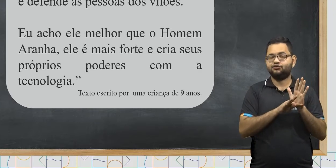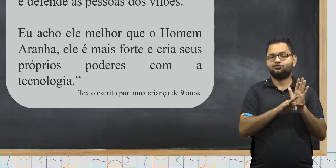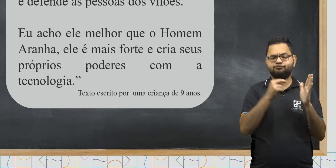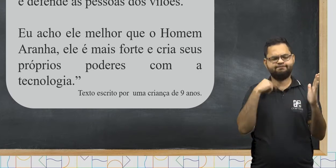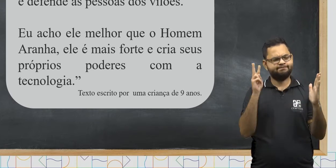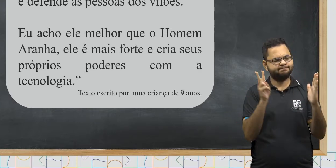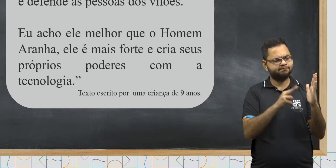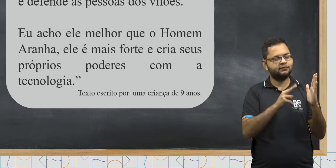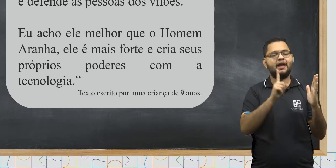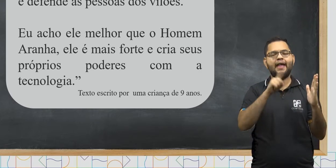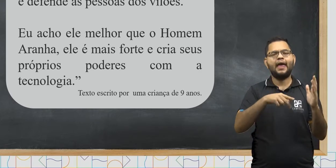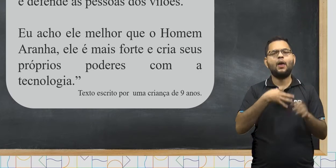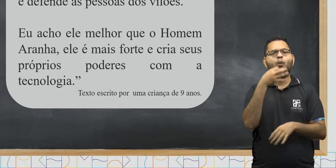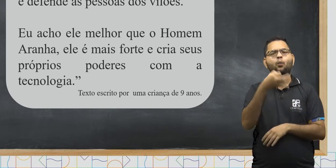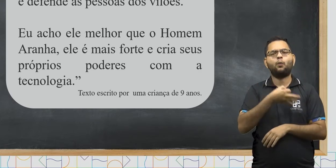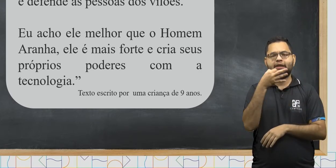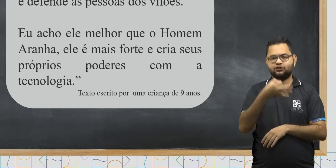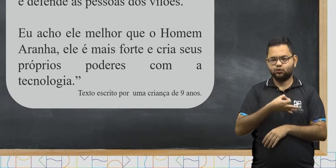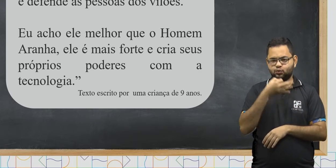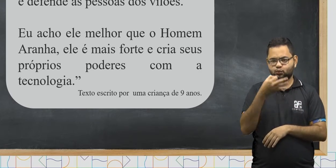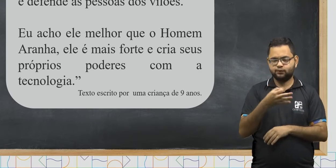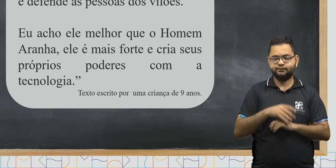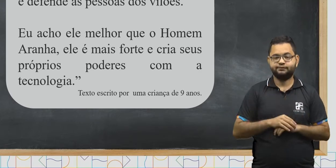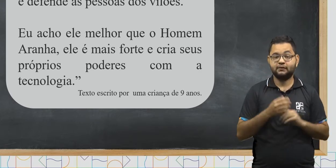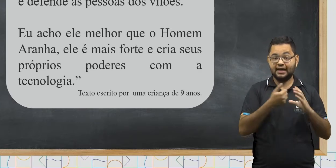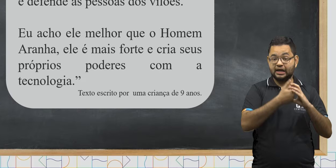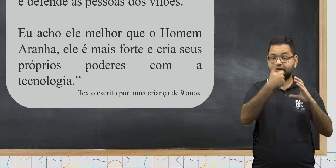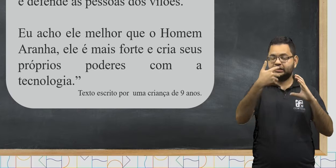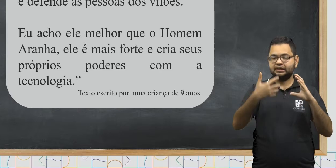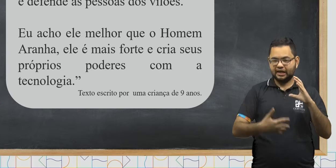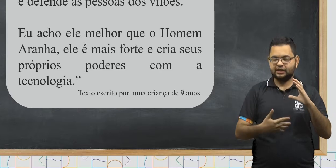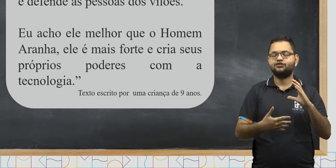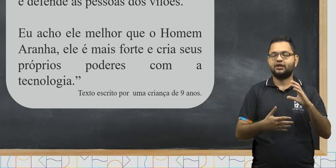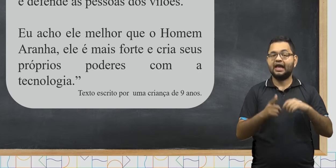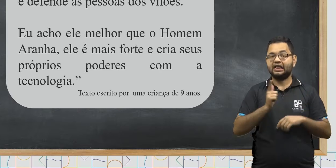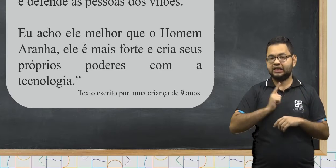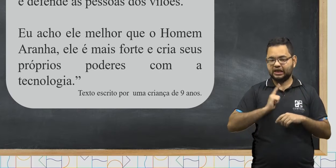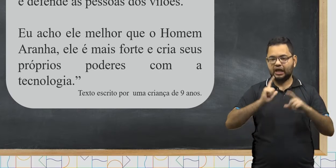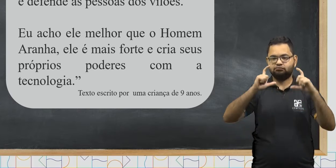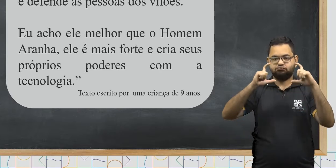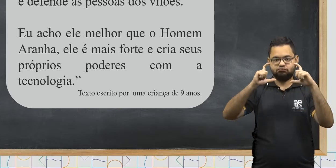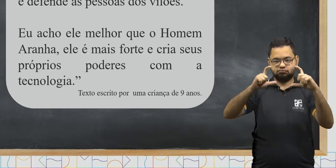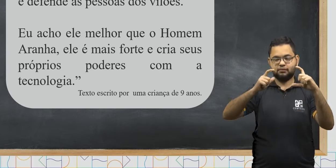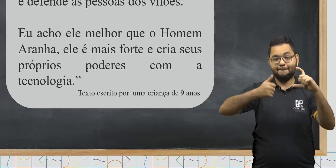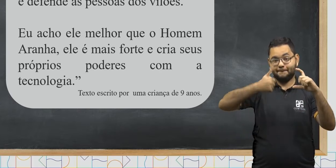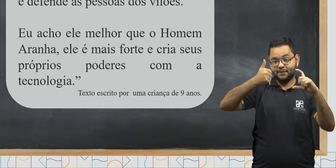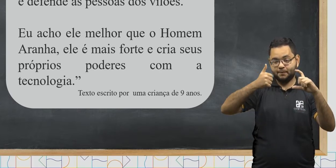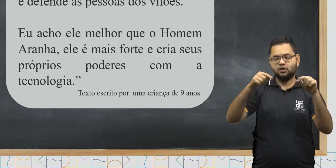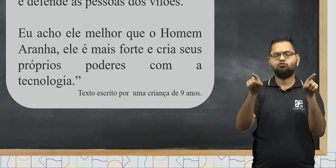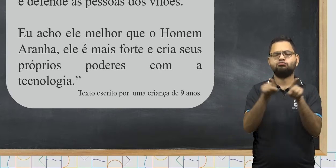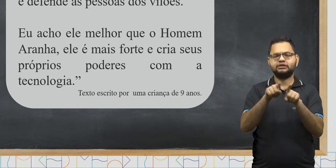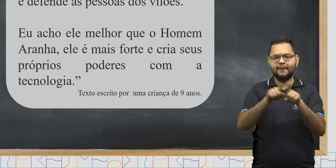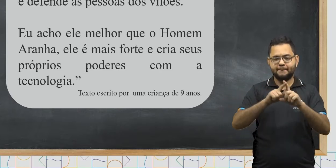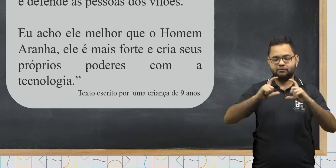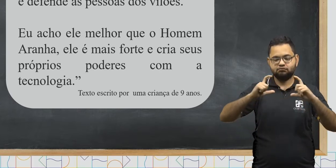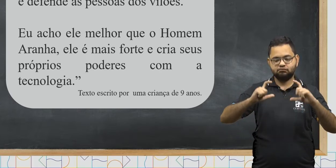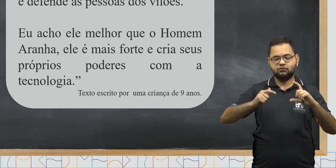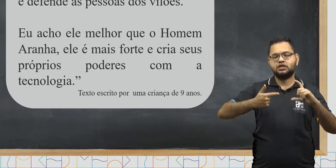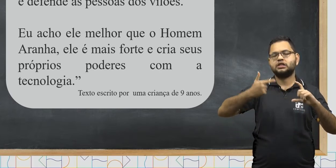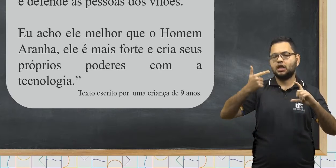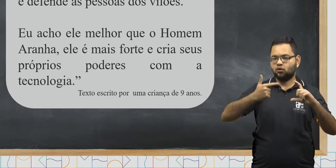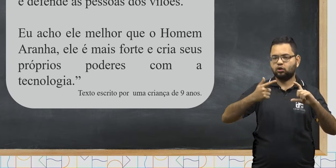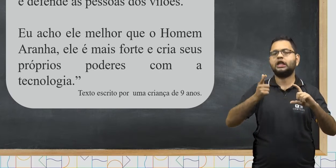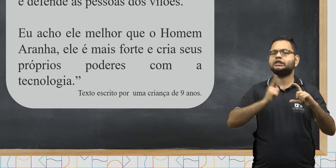claramente opinativo. Essas características aparecem tanto no primeiro parágrafo quanto